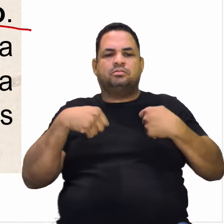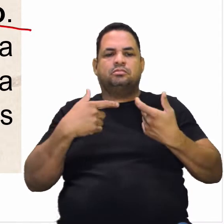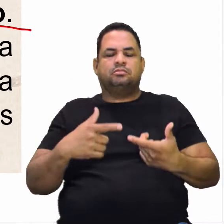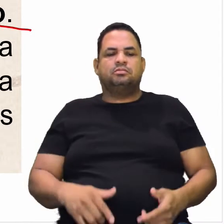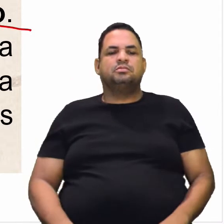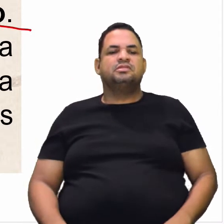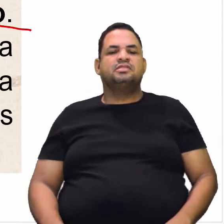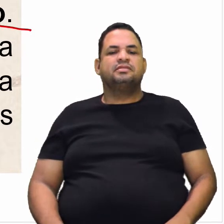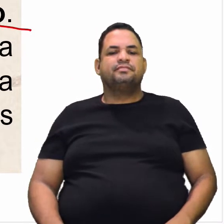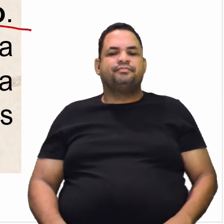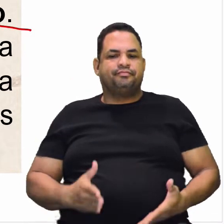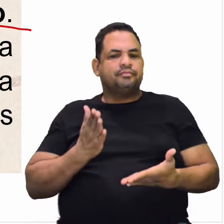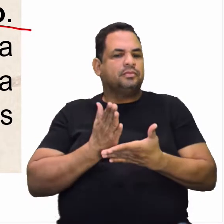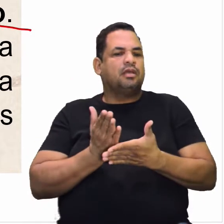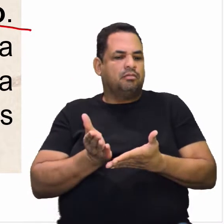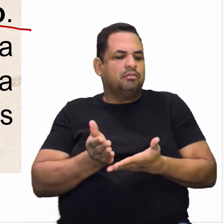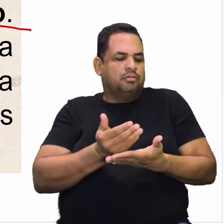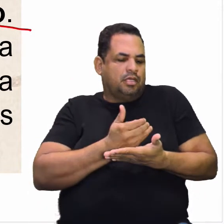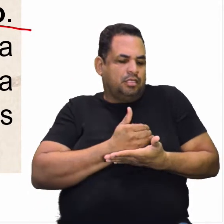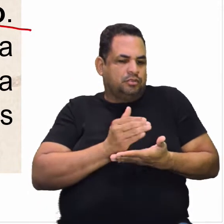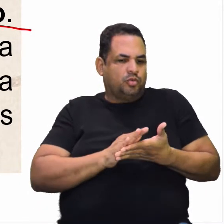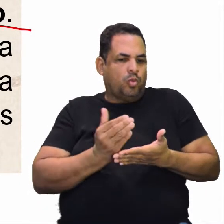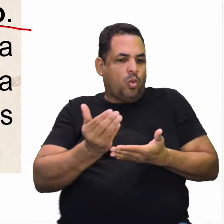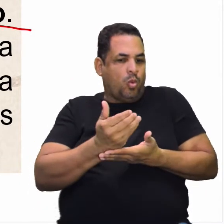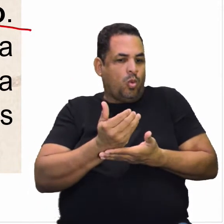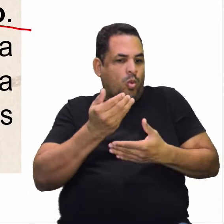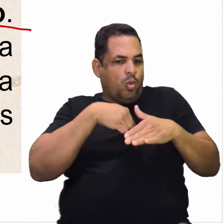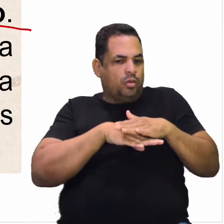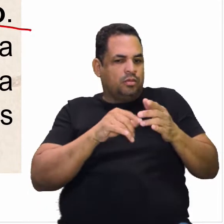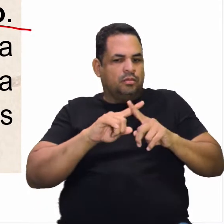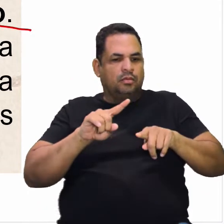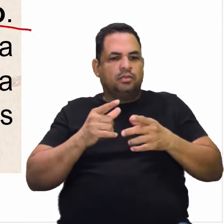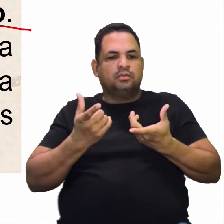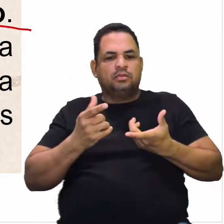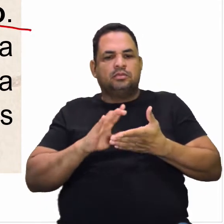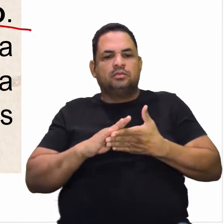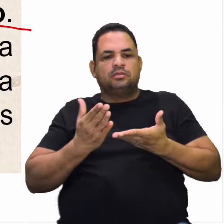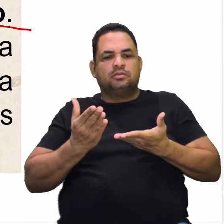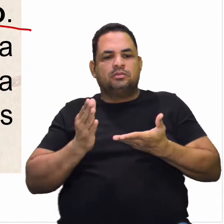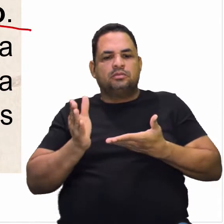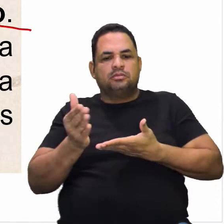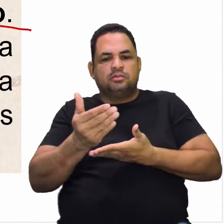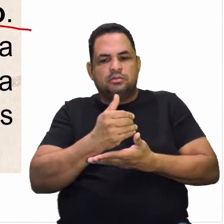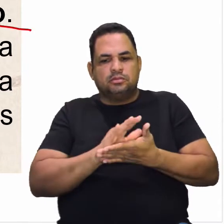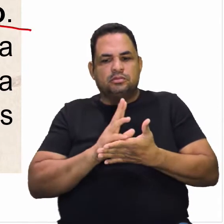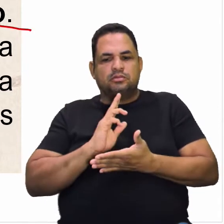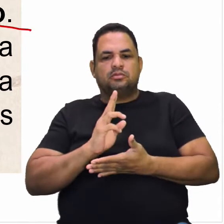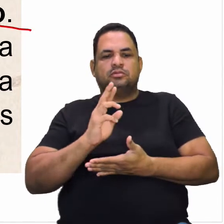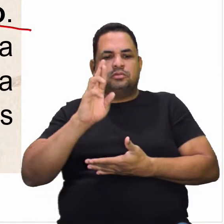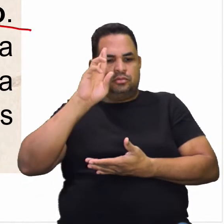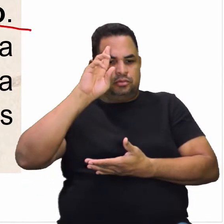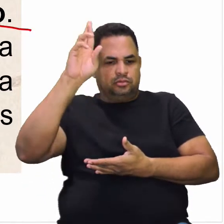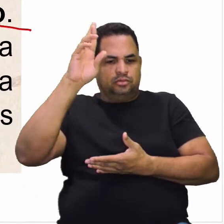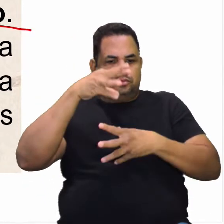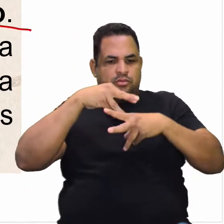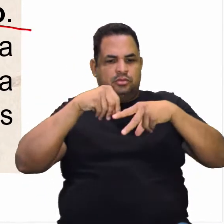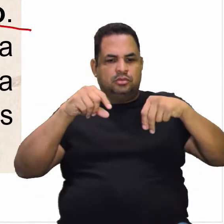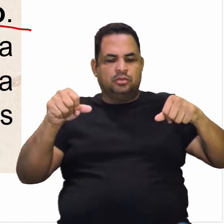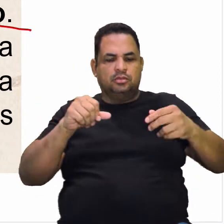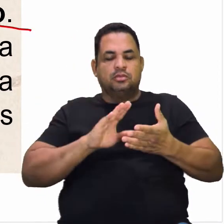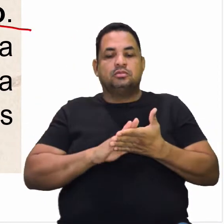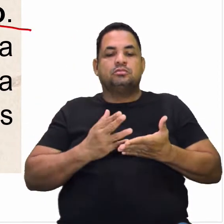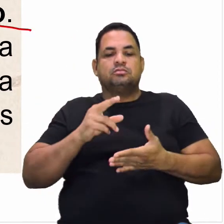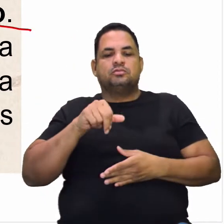é claro, com uma parte do que era cultivado, mas a grande maioria arrecadada permanecia com os donos da terra. Ou